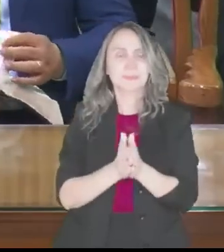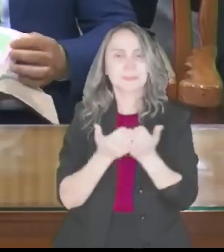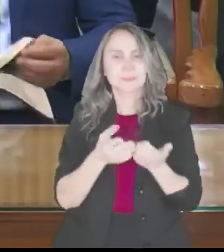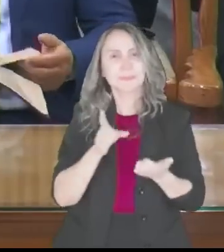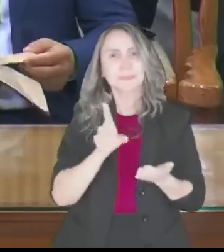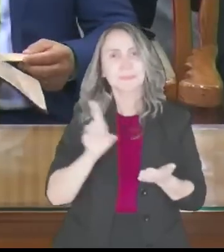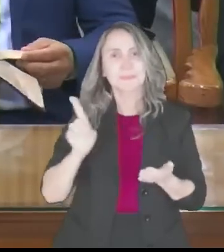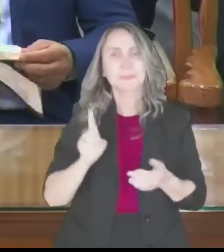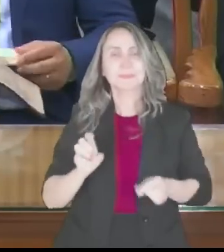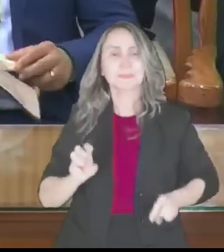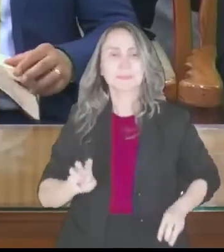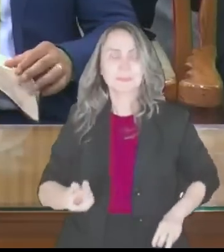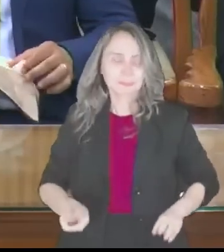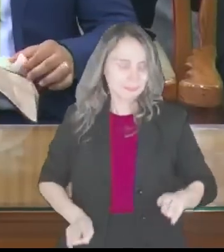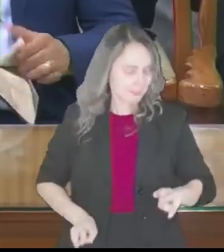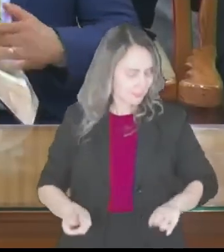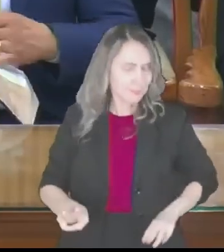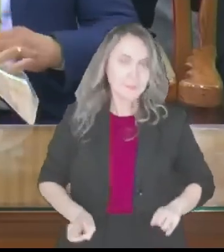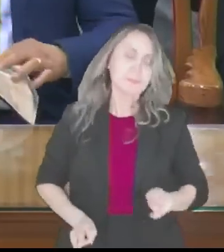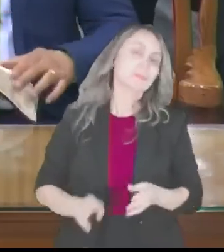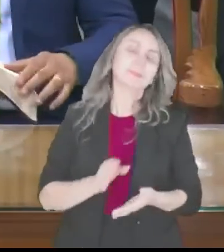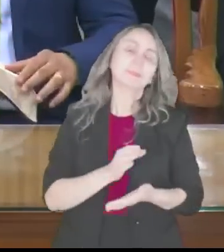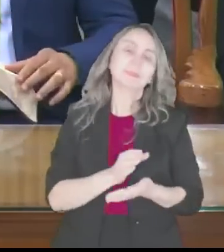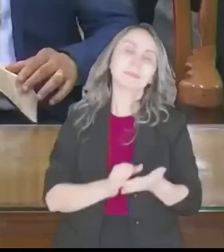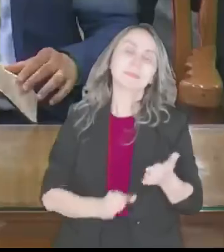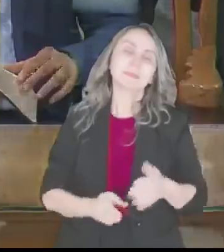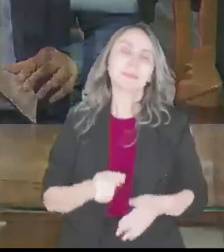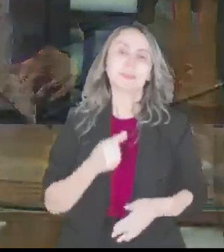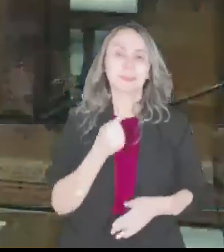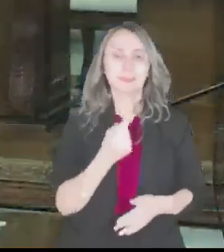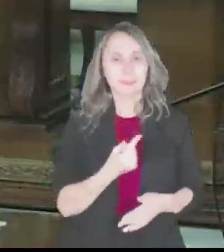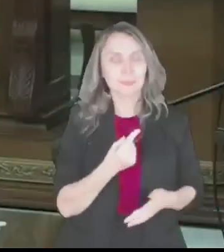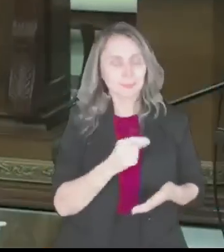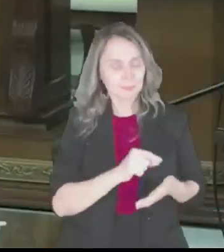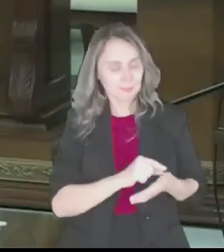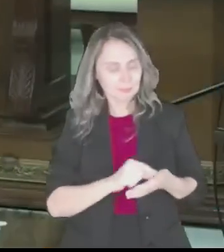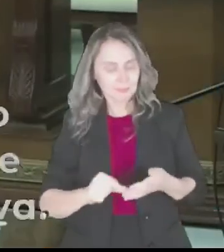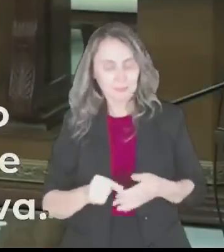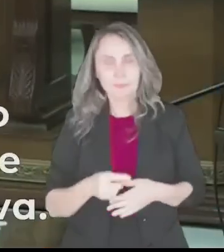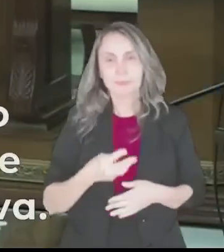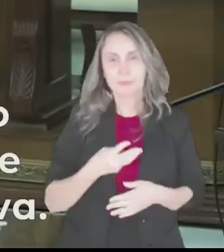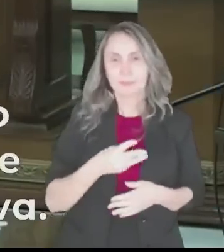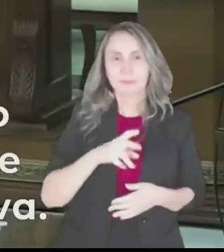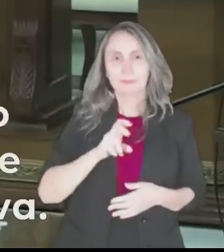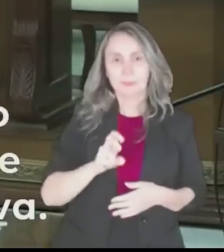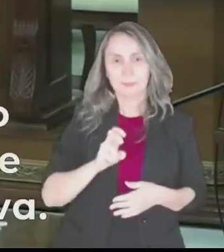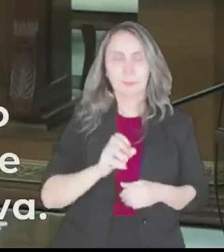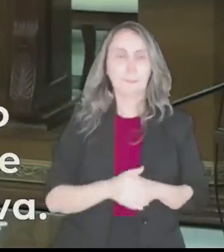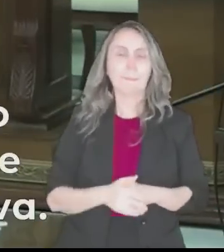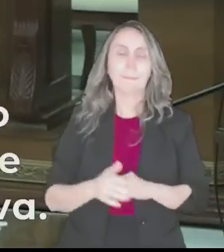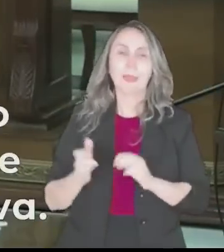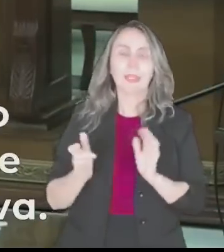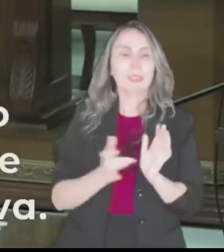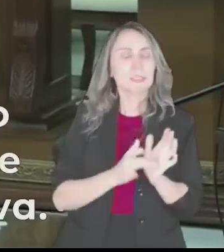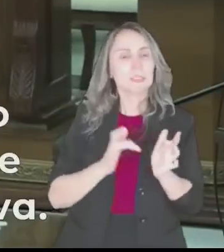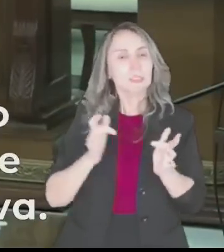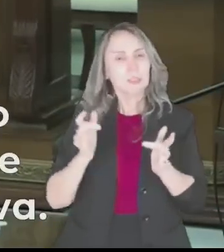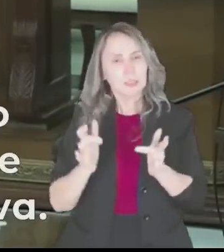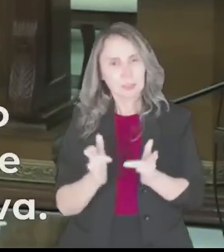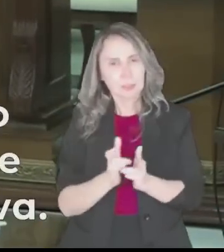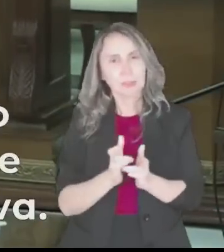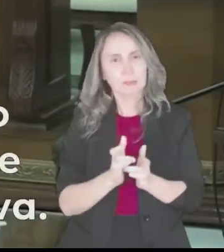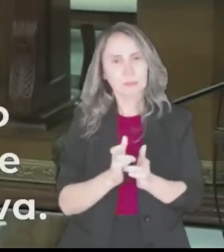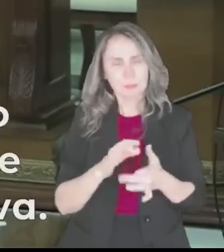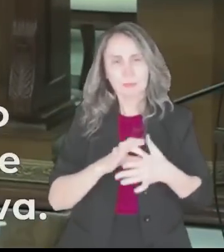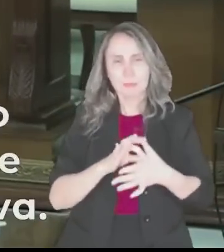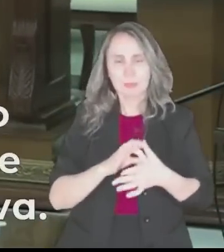Marcos 1:35. Marcos 1:35. Jesus aqui como homem. Como Deus ele não precisa orar. Mas como homem ele